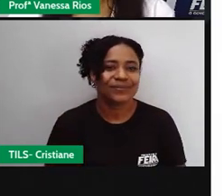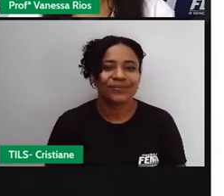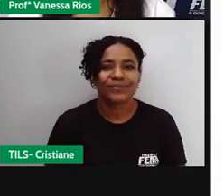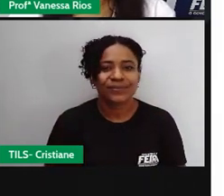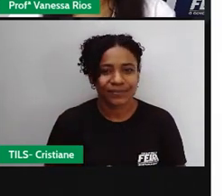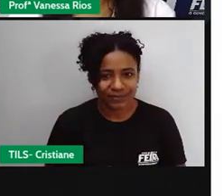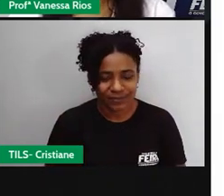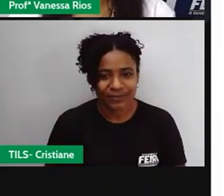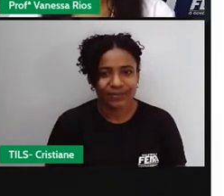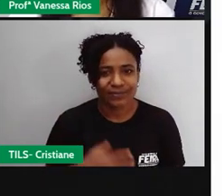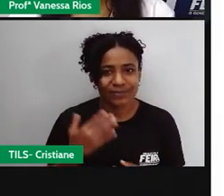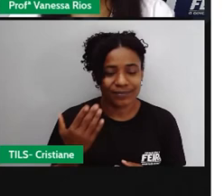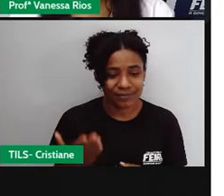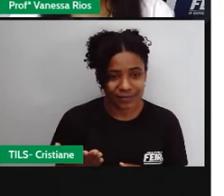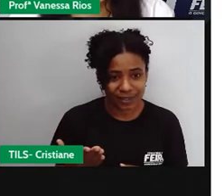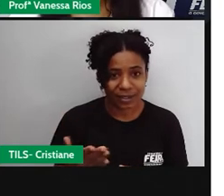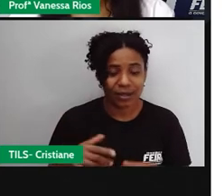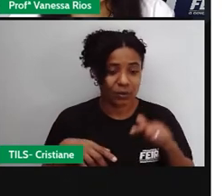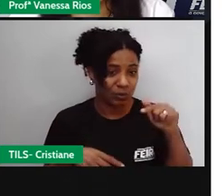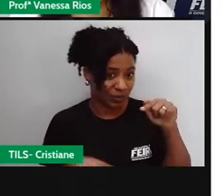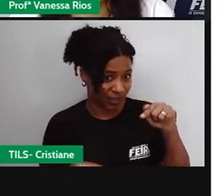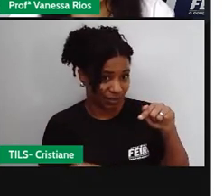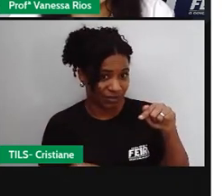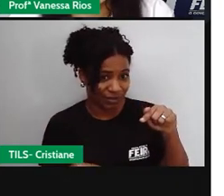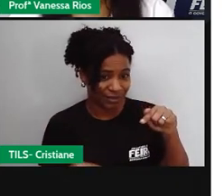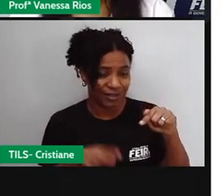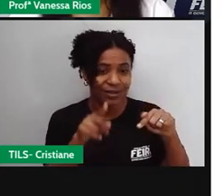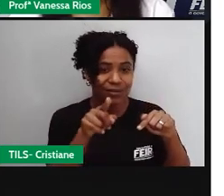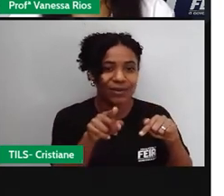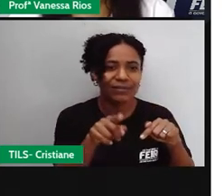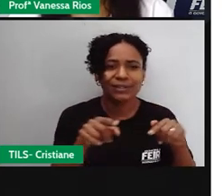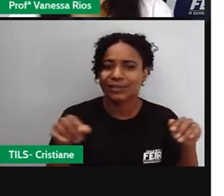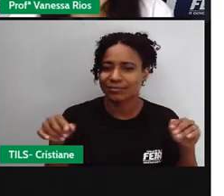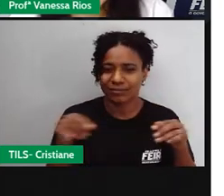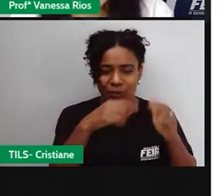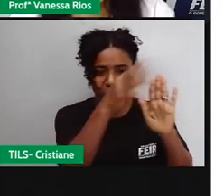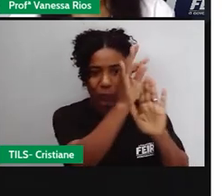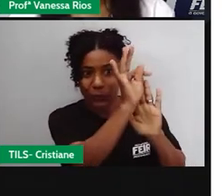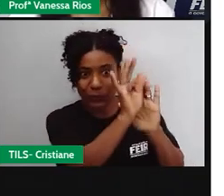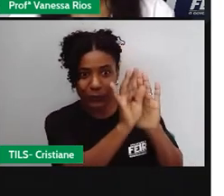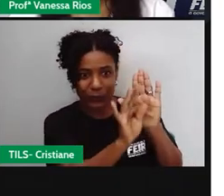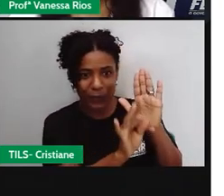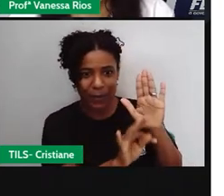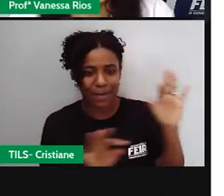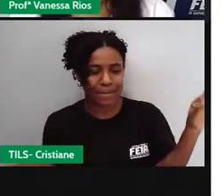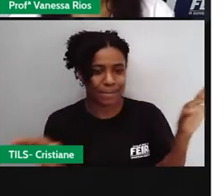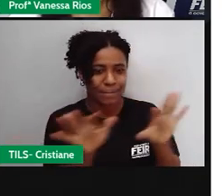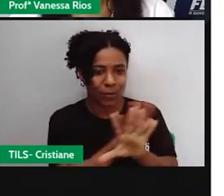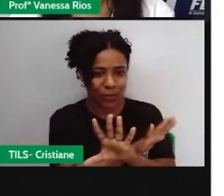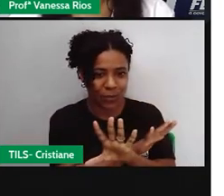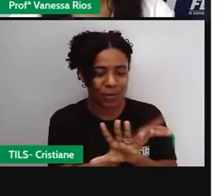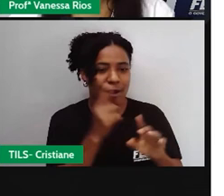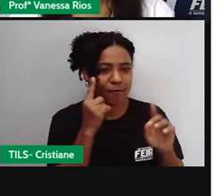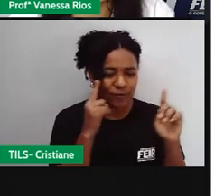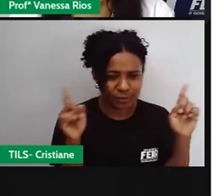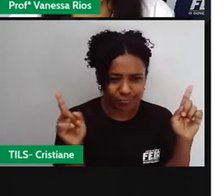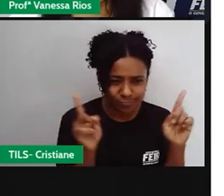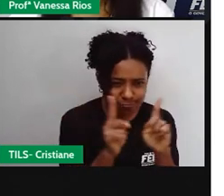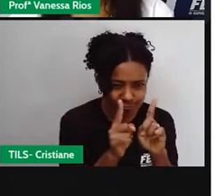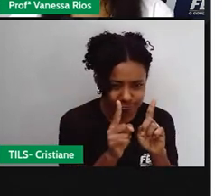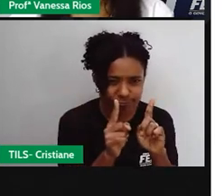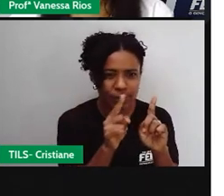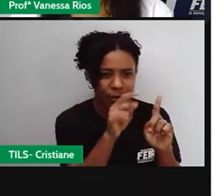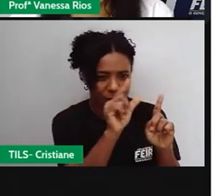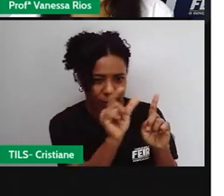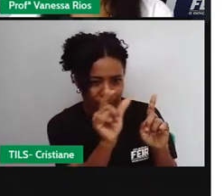Quando terminar, é hora de lapidar o texto. Que é lapidar, melhorar, né? Rever a métrica, consertar alguma rima